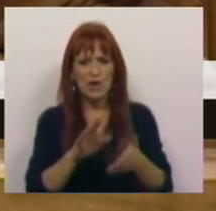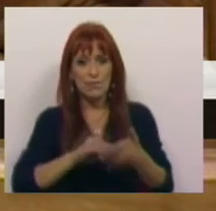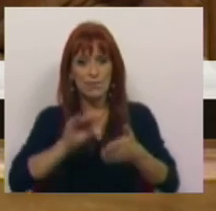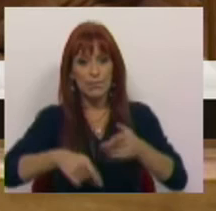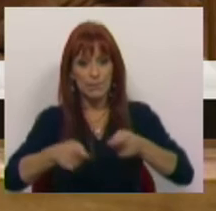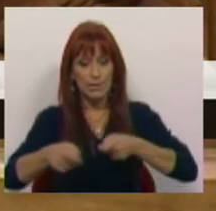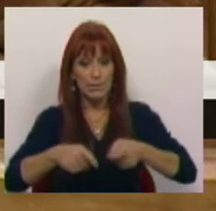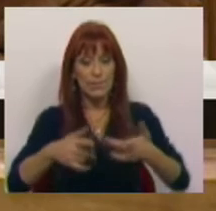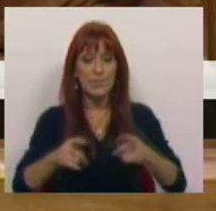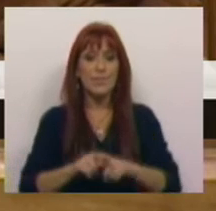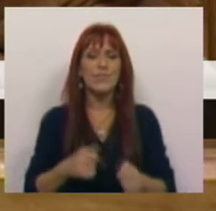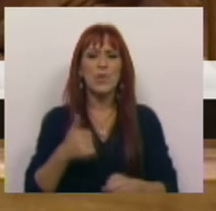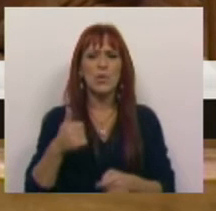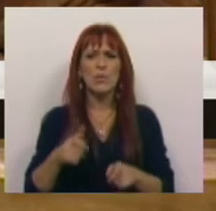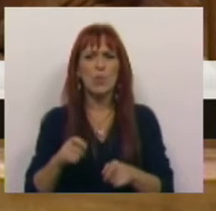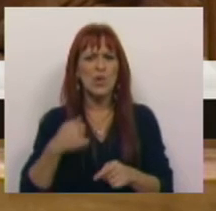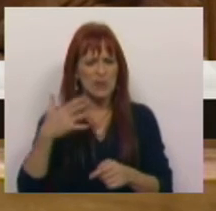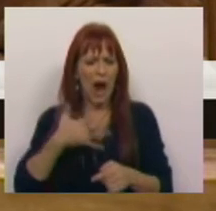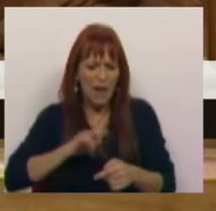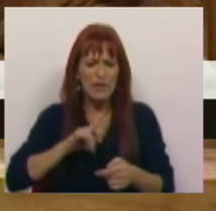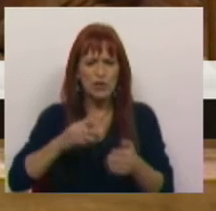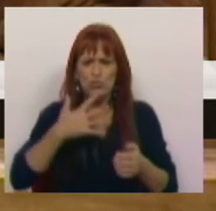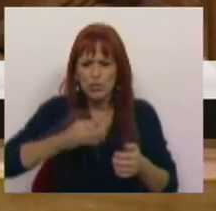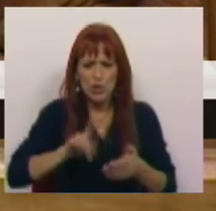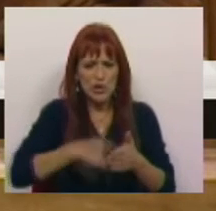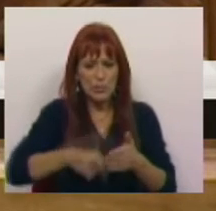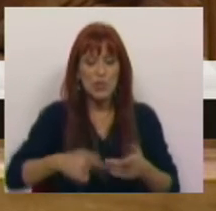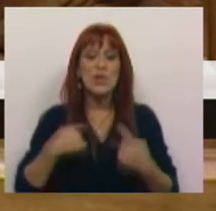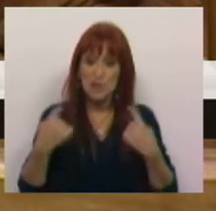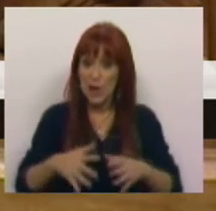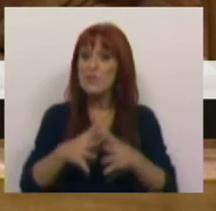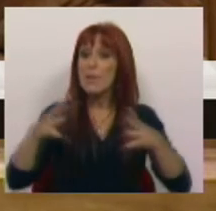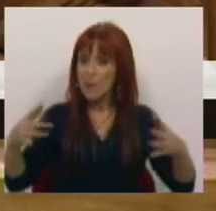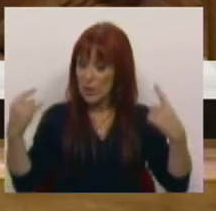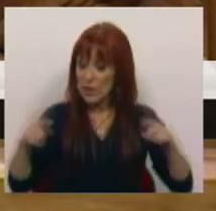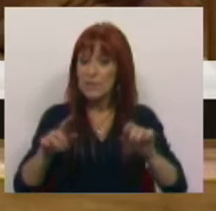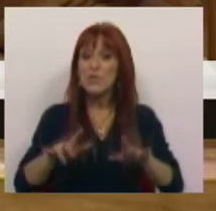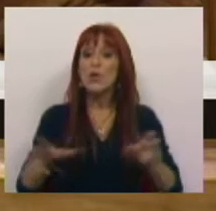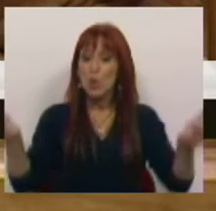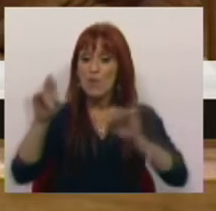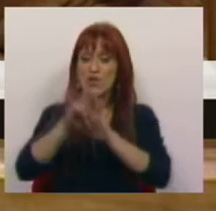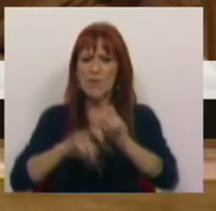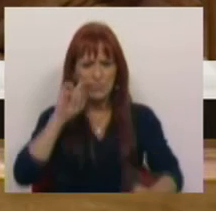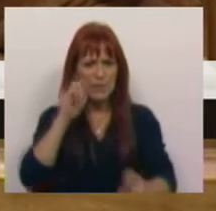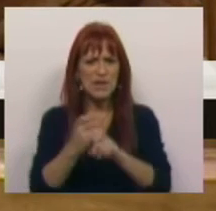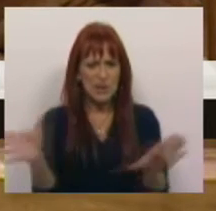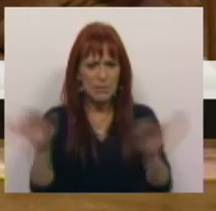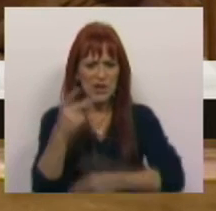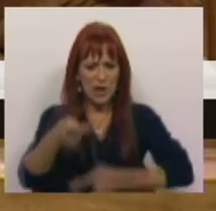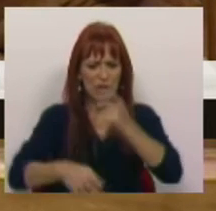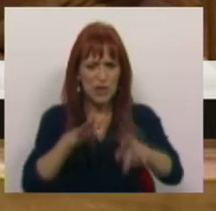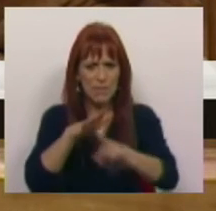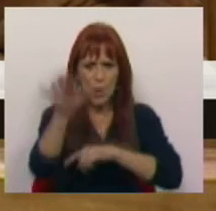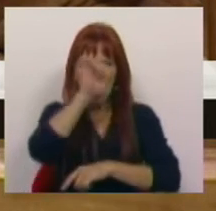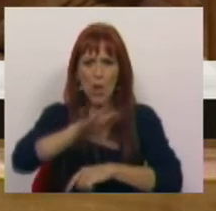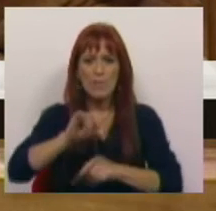concessões, o Bloco defende que todas sejam canceladas, certamente que já temos maioria para um novo regime mais exigente de avaliação de